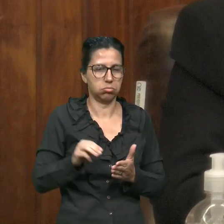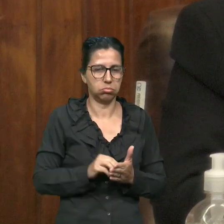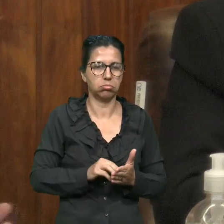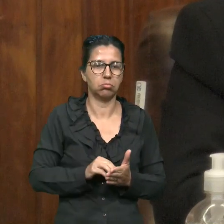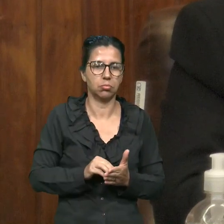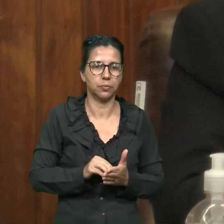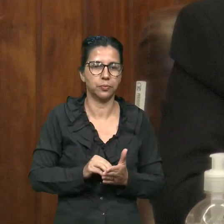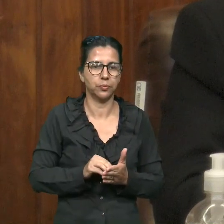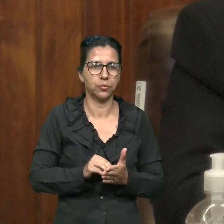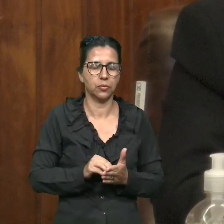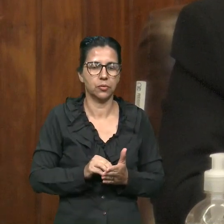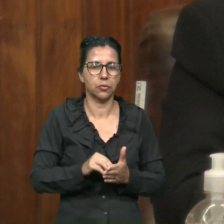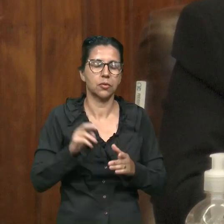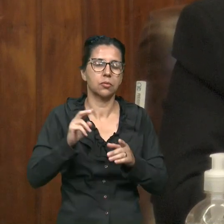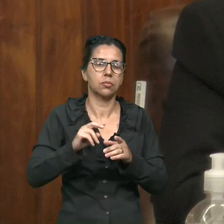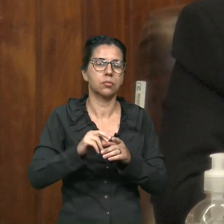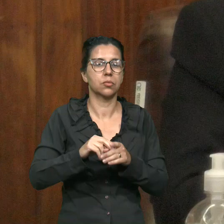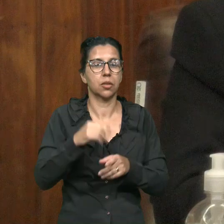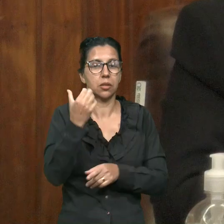R$ 1.043.799,28. Aditivo